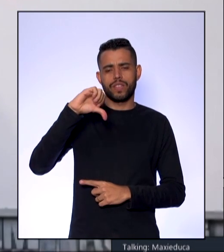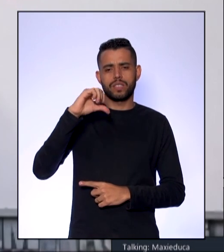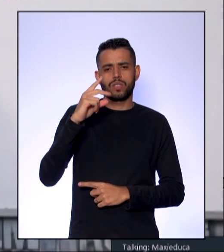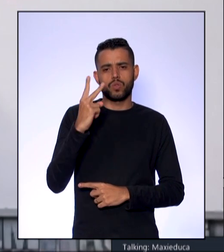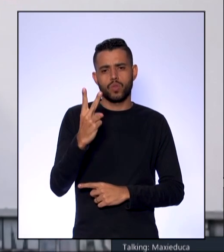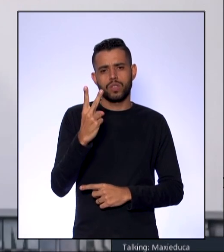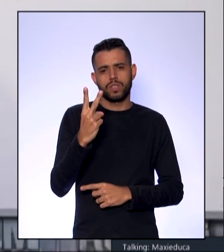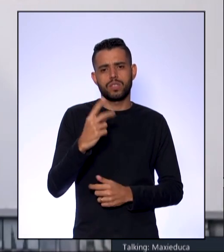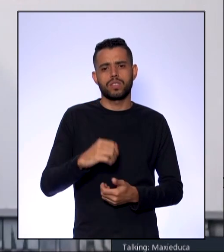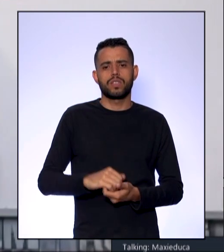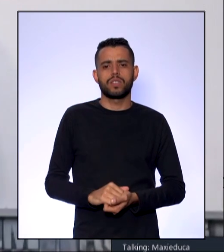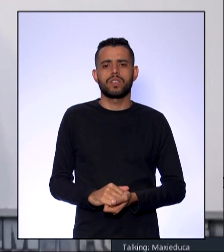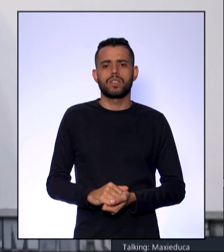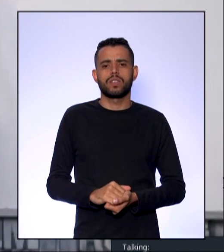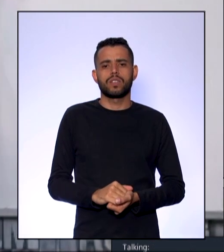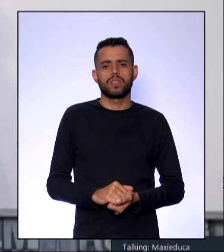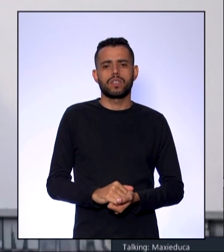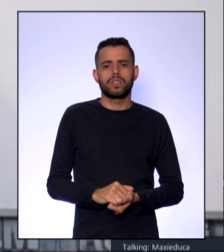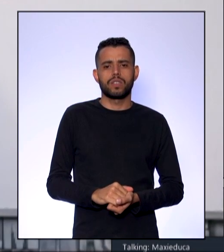1492.